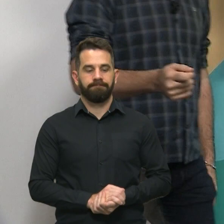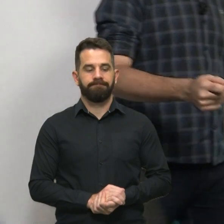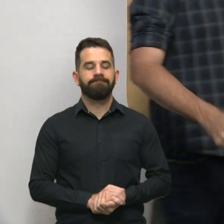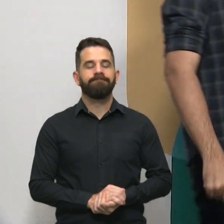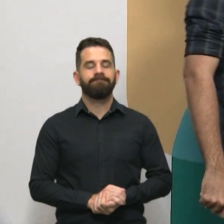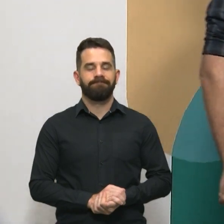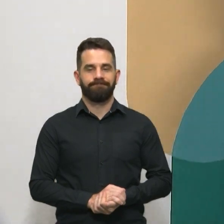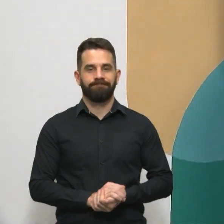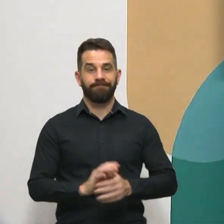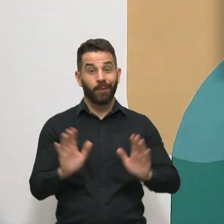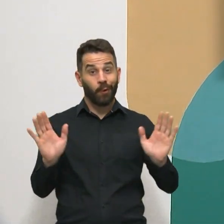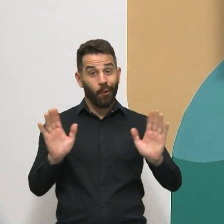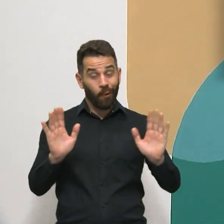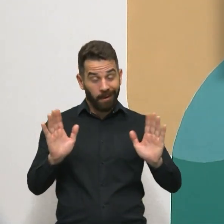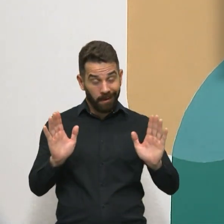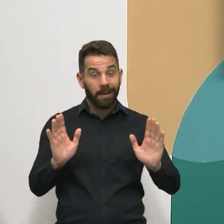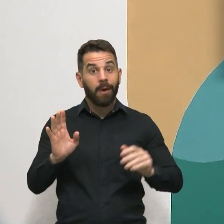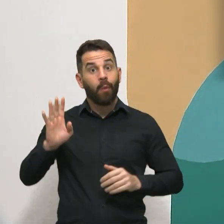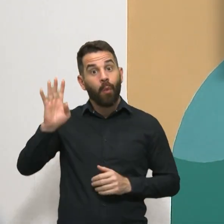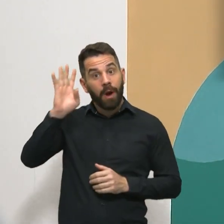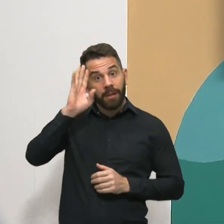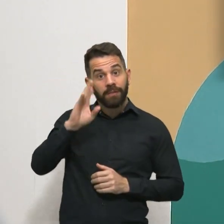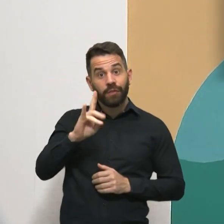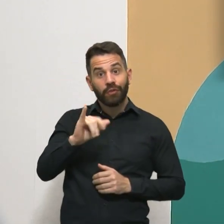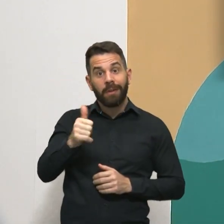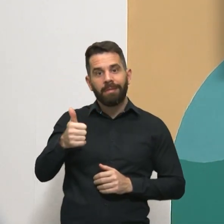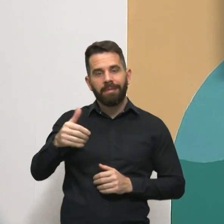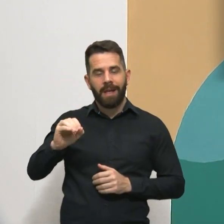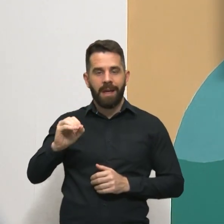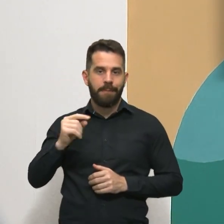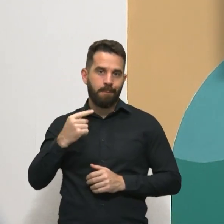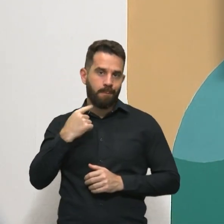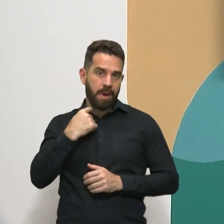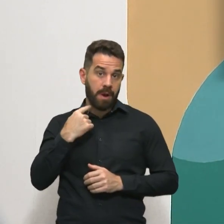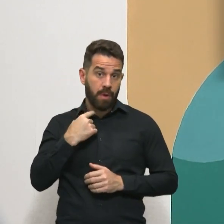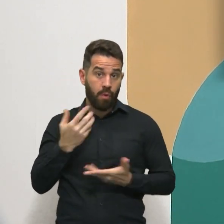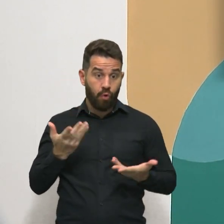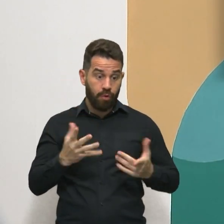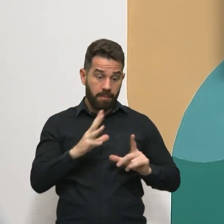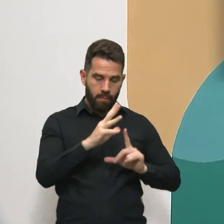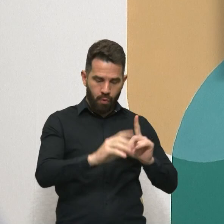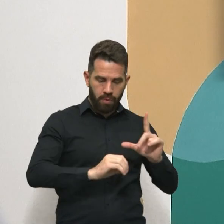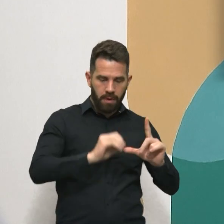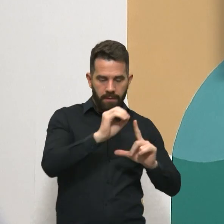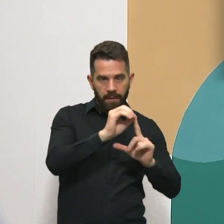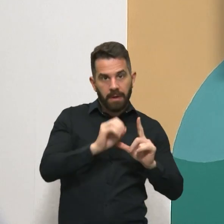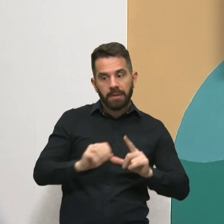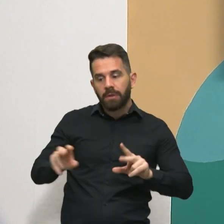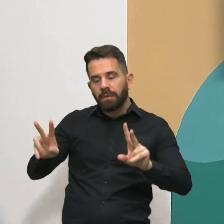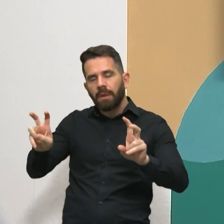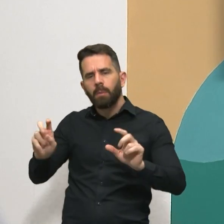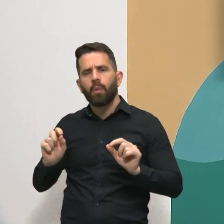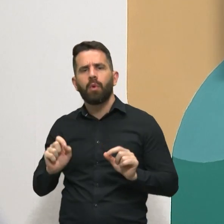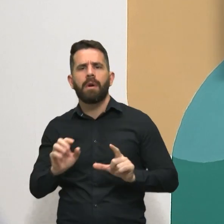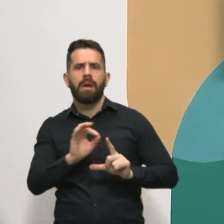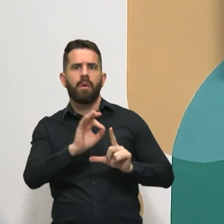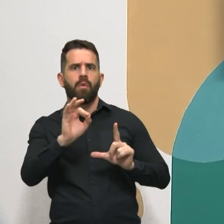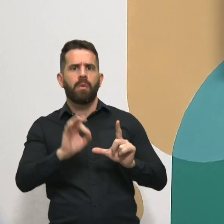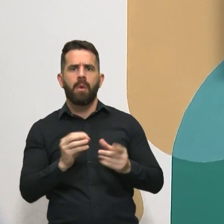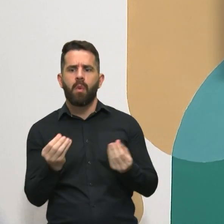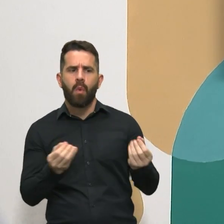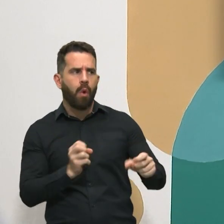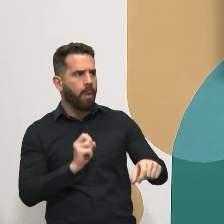Olá pessoal, quarta-feira, dia 10 de maio, e no Mundo UFG de hoje nós vamos falar sobre o sistema de cotas para entrada no